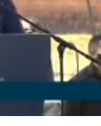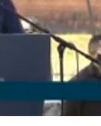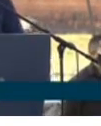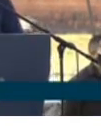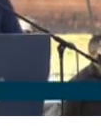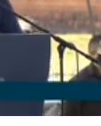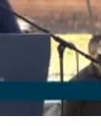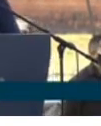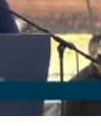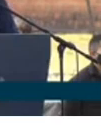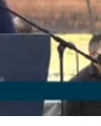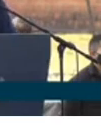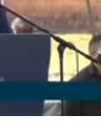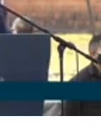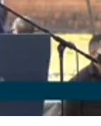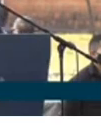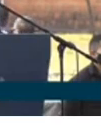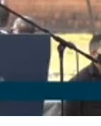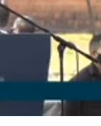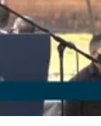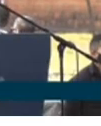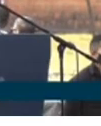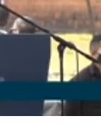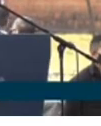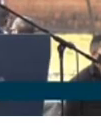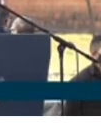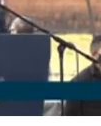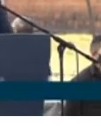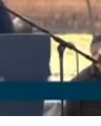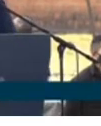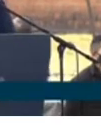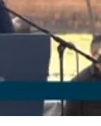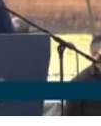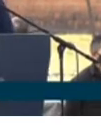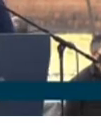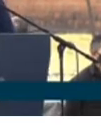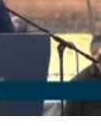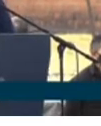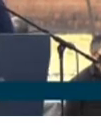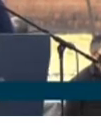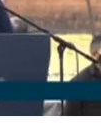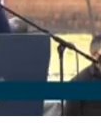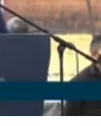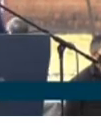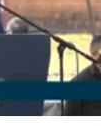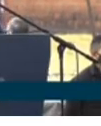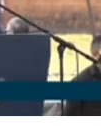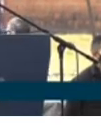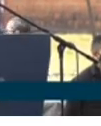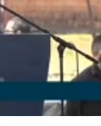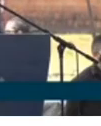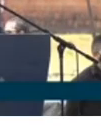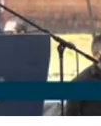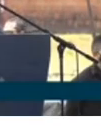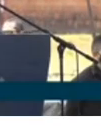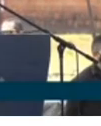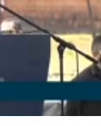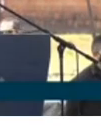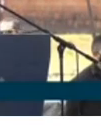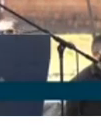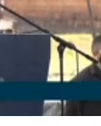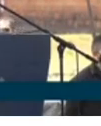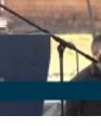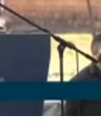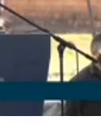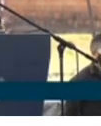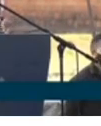onde lá eu fiquei por 3 anos, numa época que era muito diferente ao do que era hoje. Mas vim para ficar 1